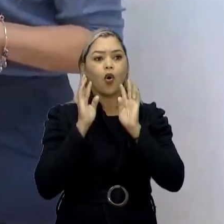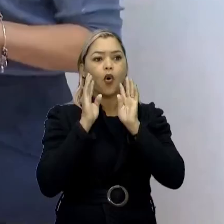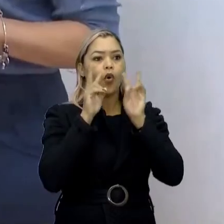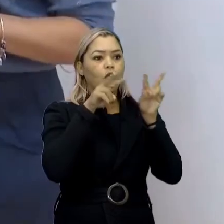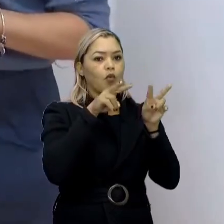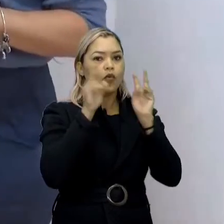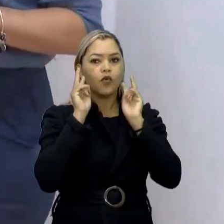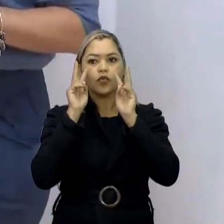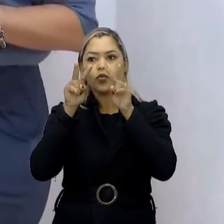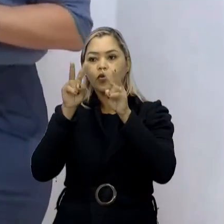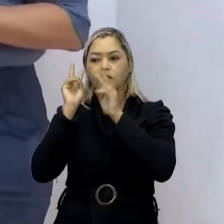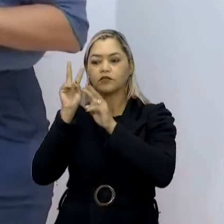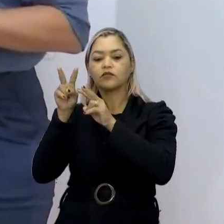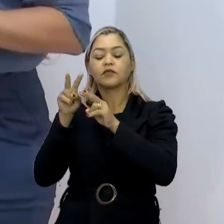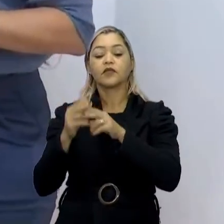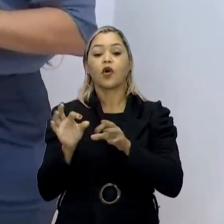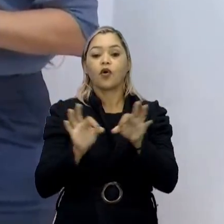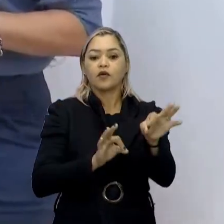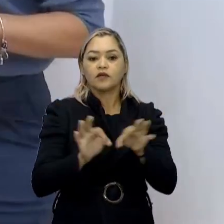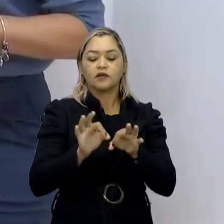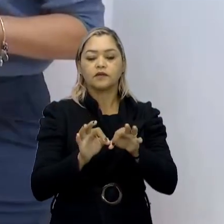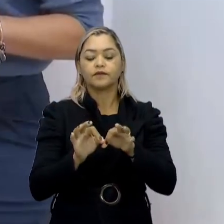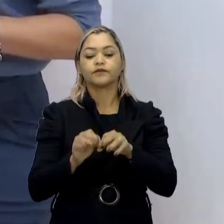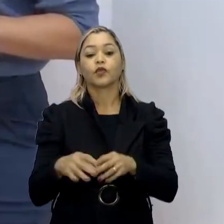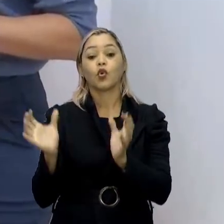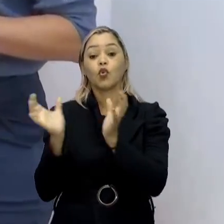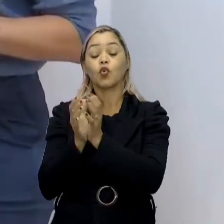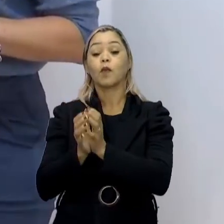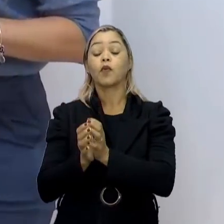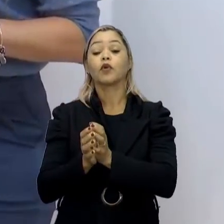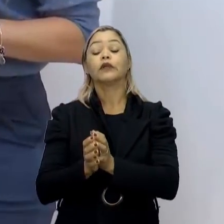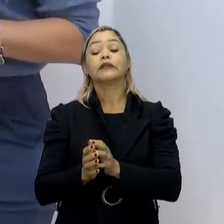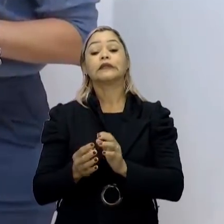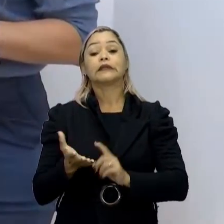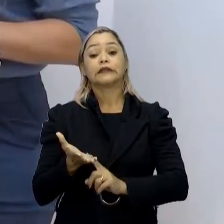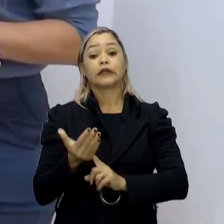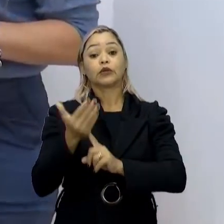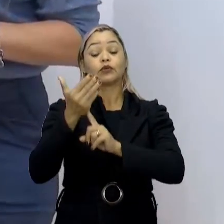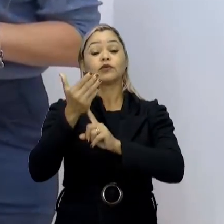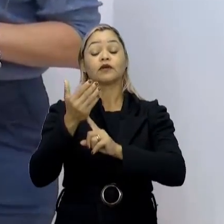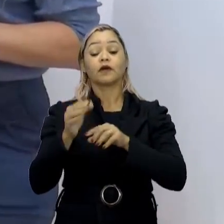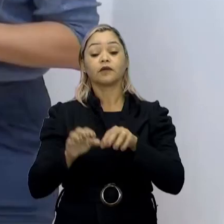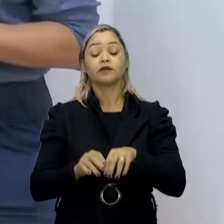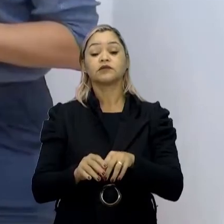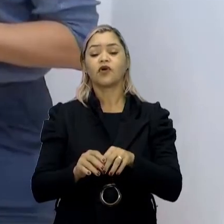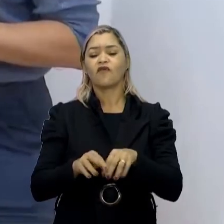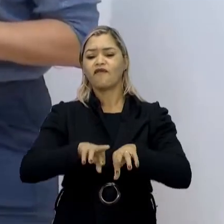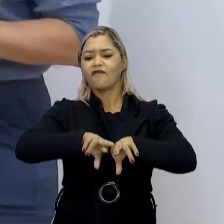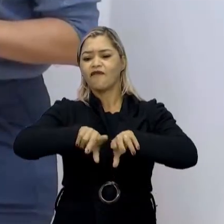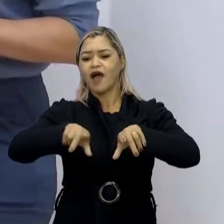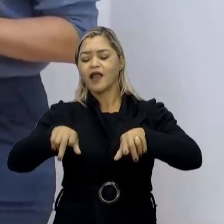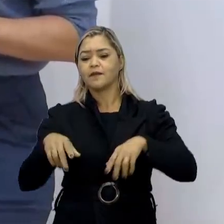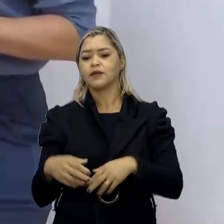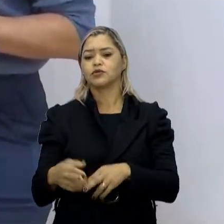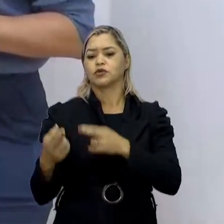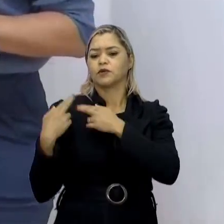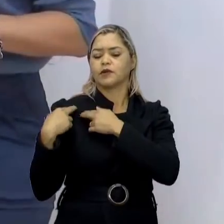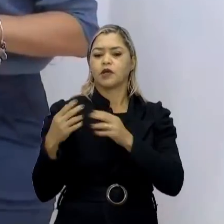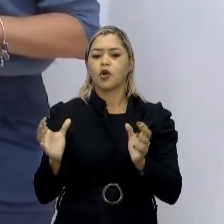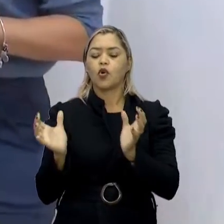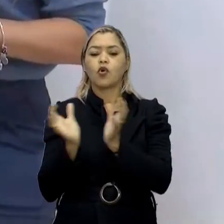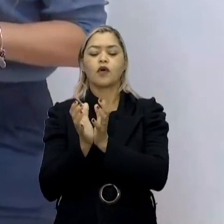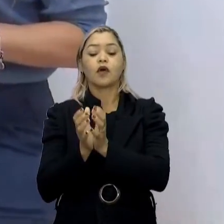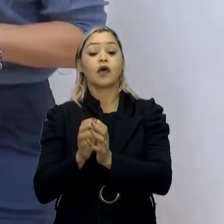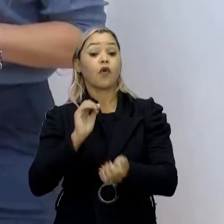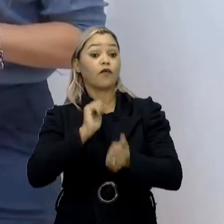2. Mais uma equipe aí, eu já tô falando, a equipe técnica que fica no estúdio. Então, são várias pessoas envolvidas, como num clube, como num time